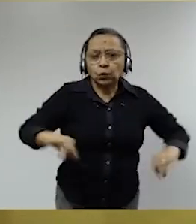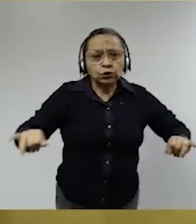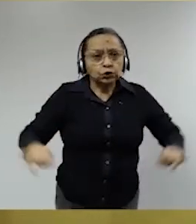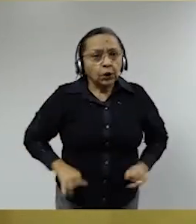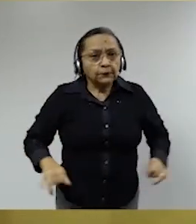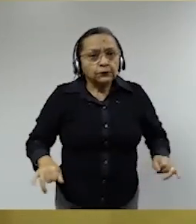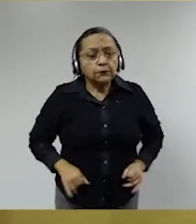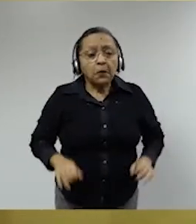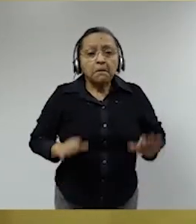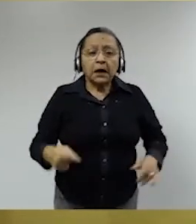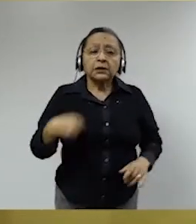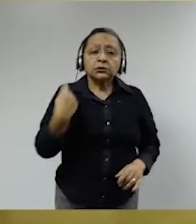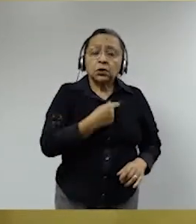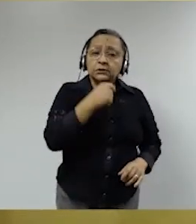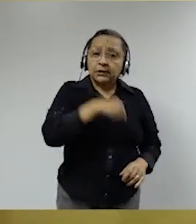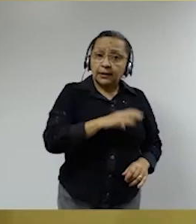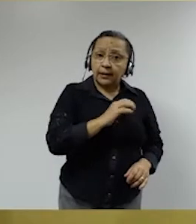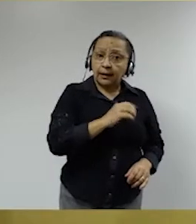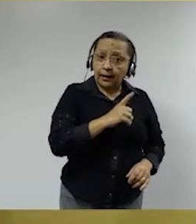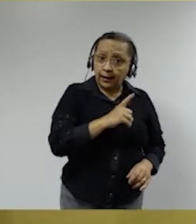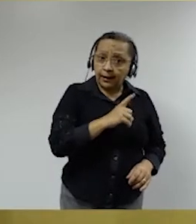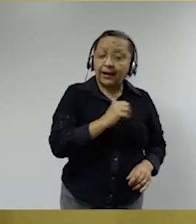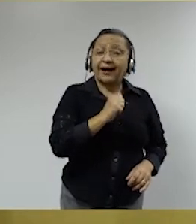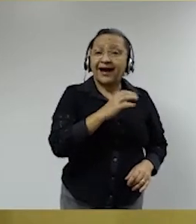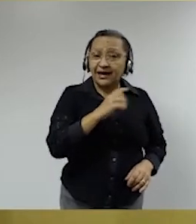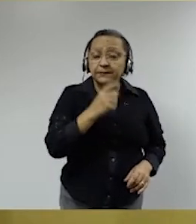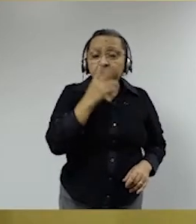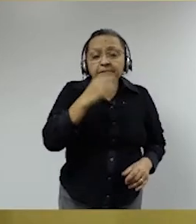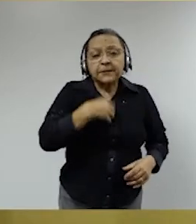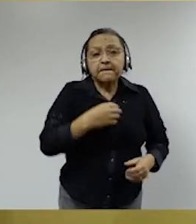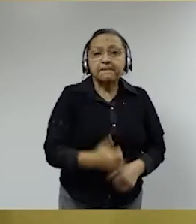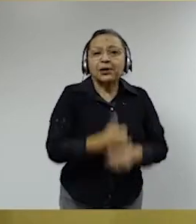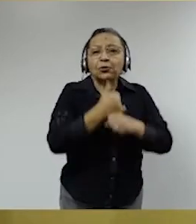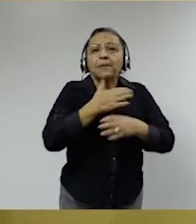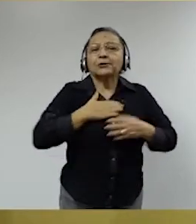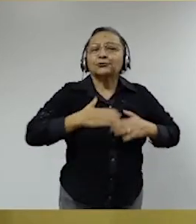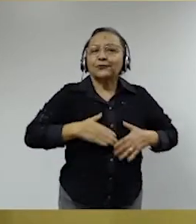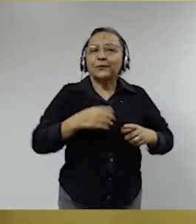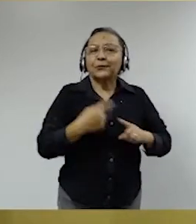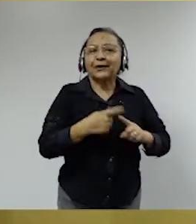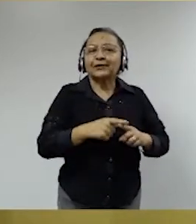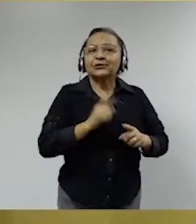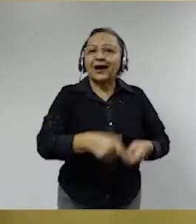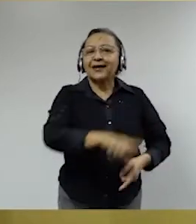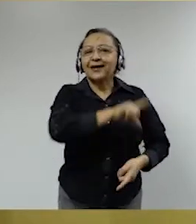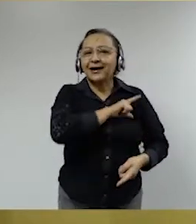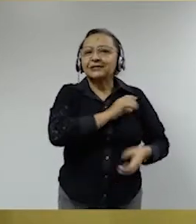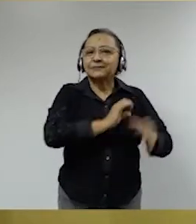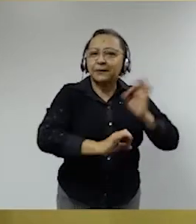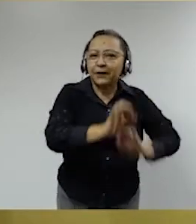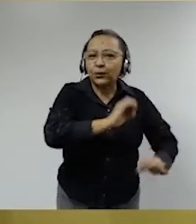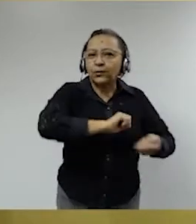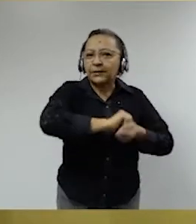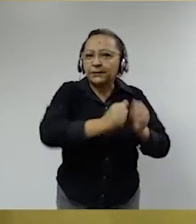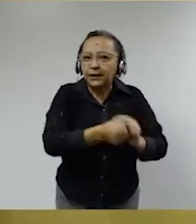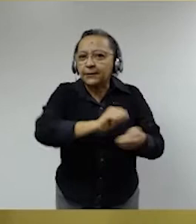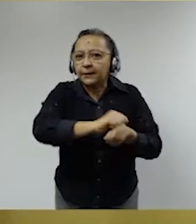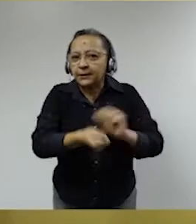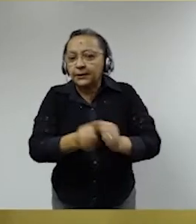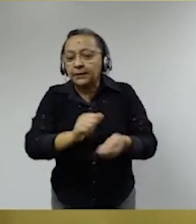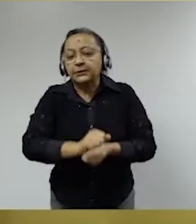Bom, feitas essas considerações iniciais, eu queria falar um pouquinho desses desafios,